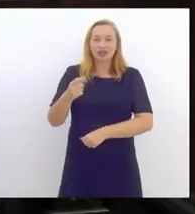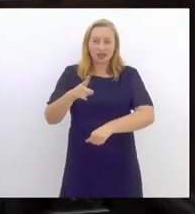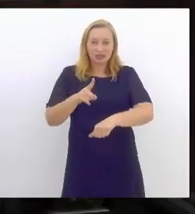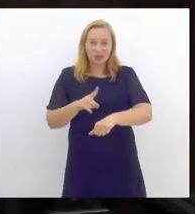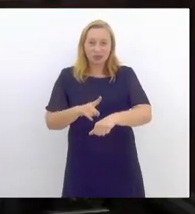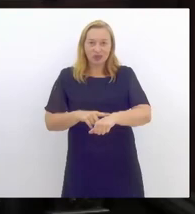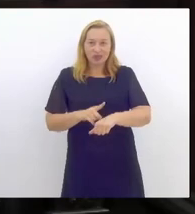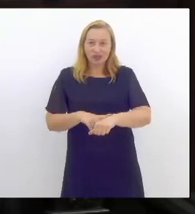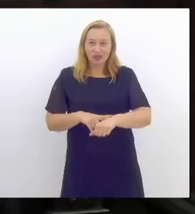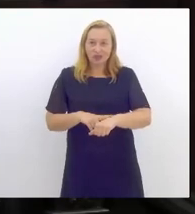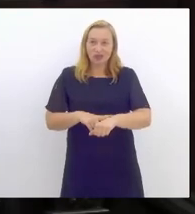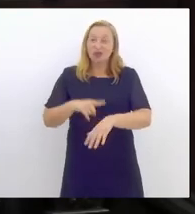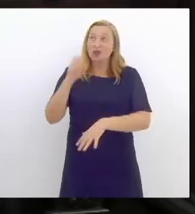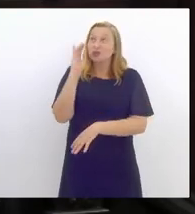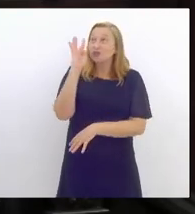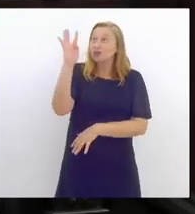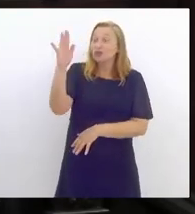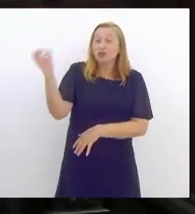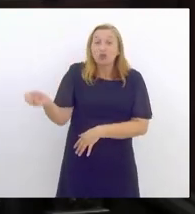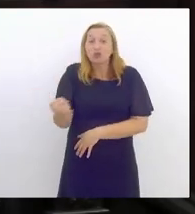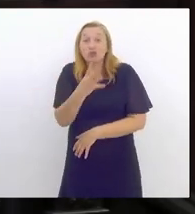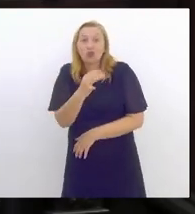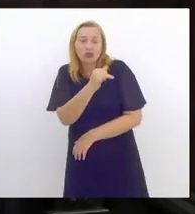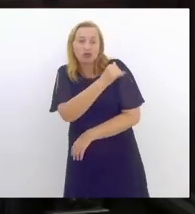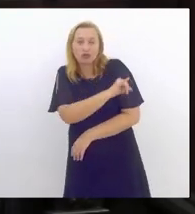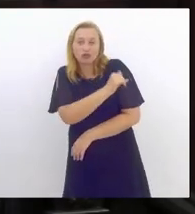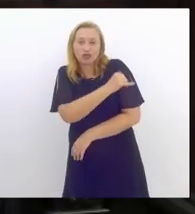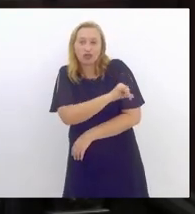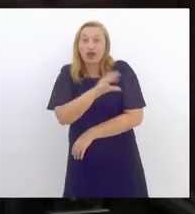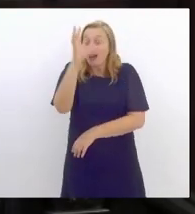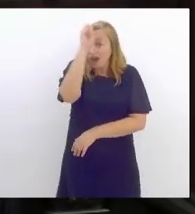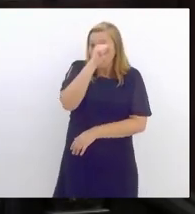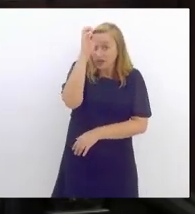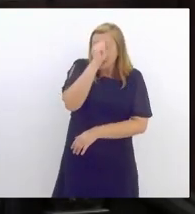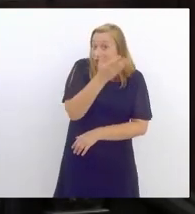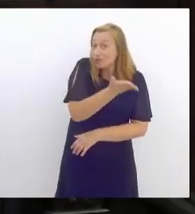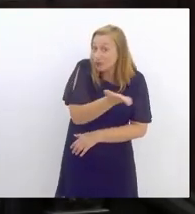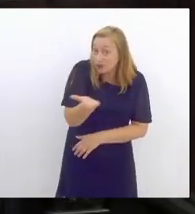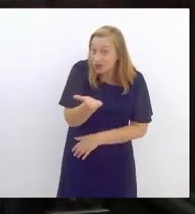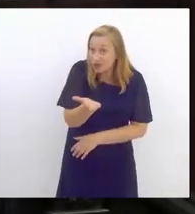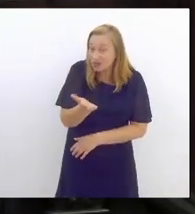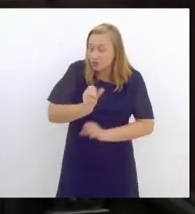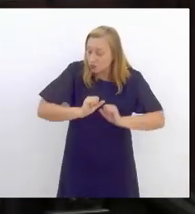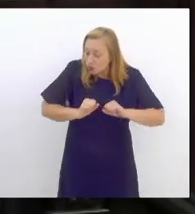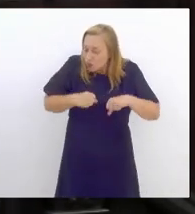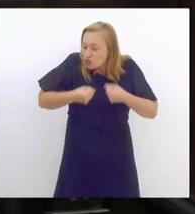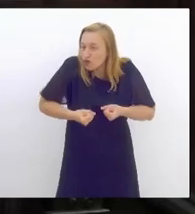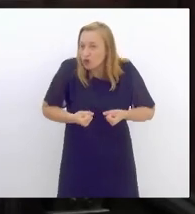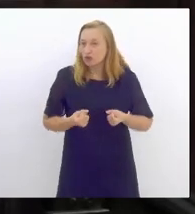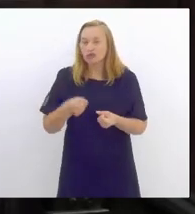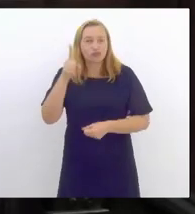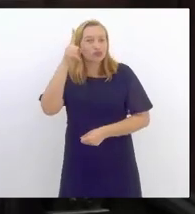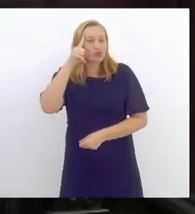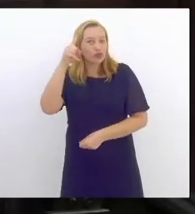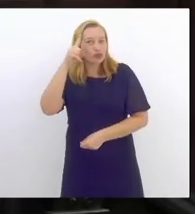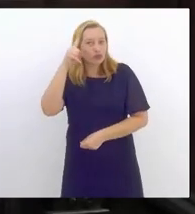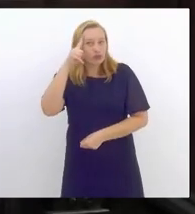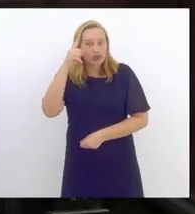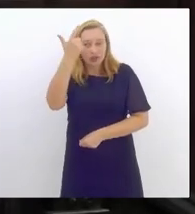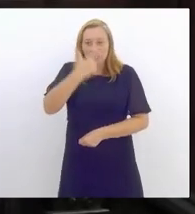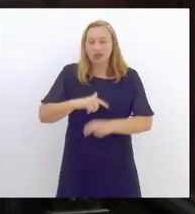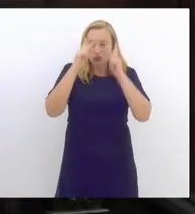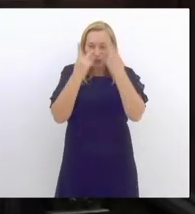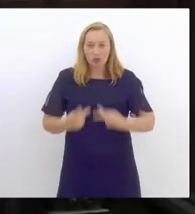que sonho com esse novo Rio de Janeiro. É aprendendo com vocês que me dedico todos os dias para ser um ser humano